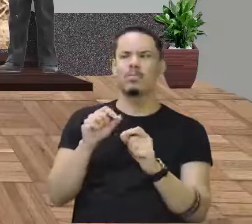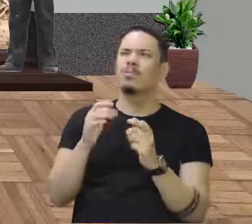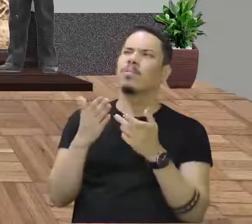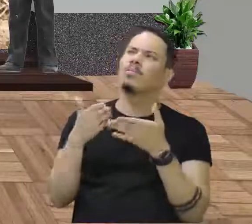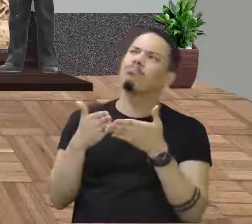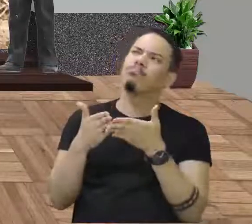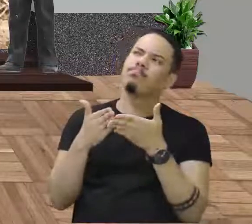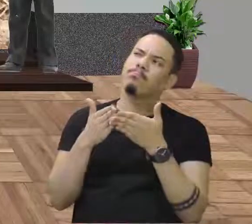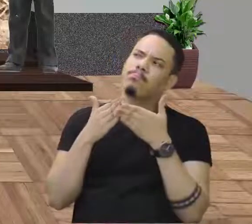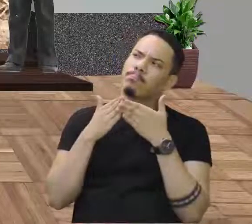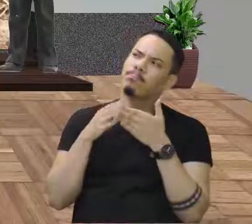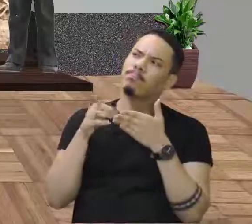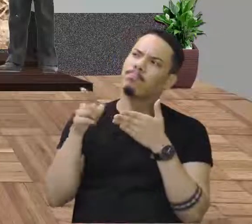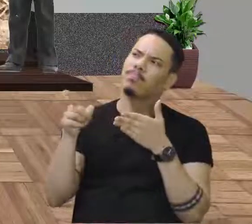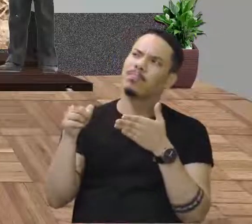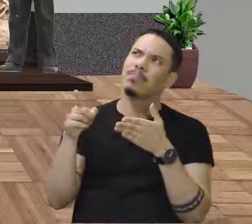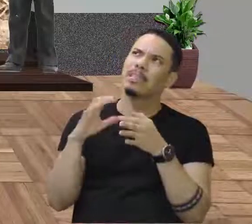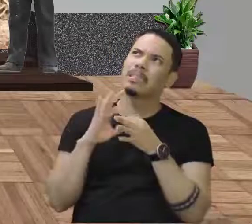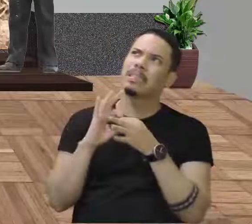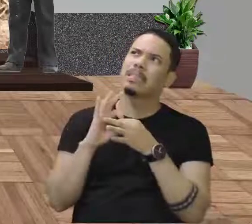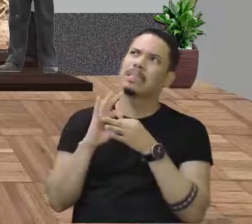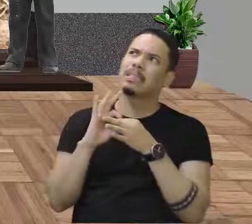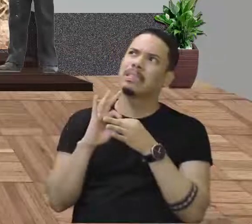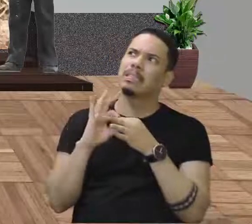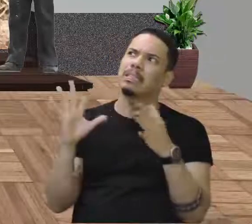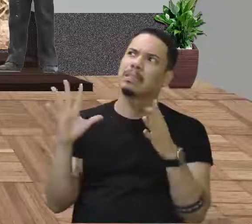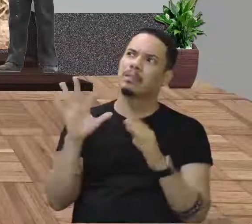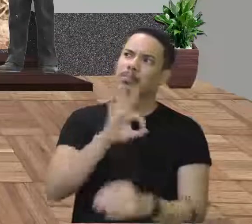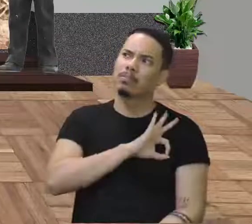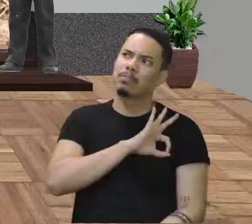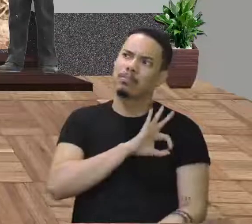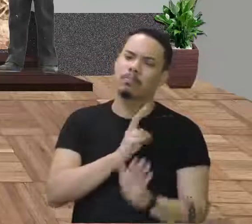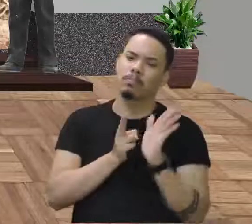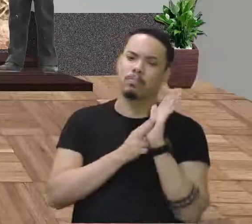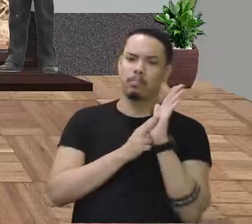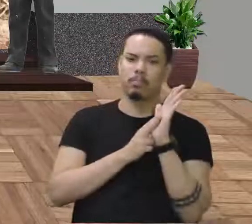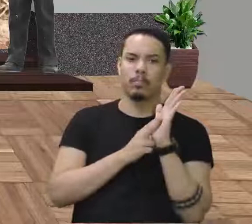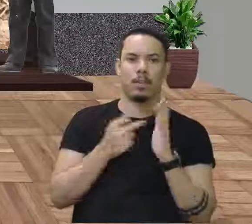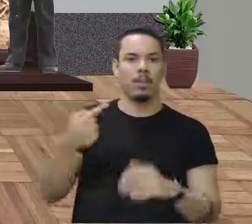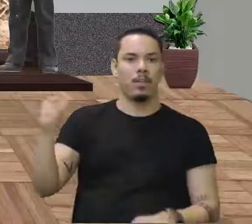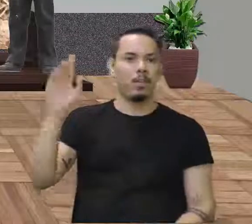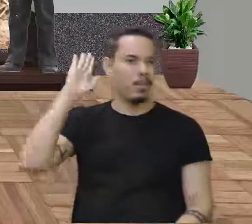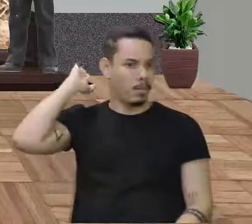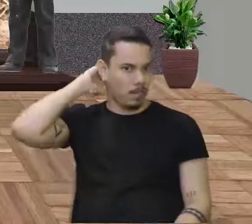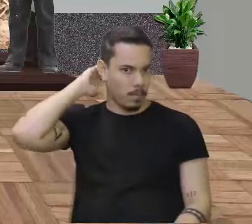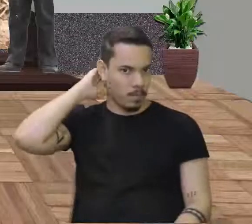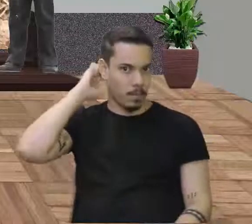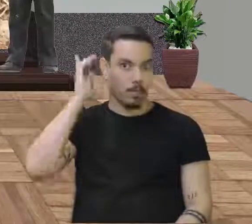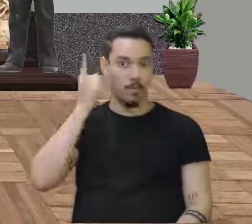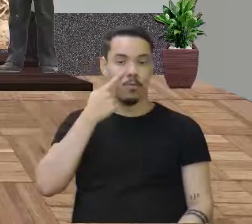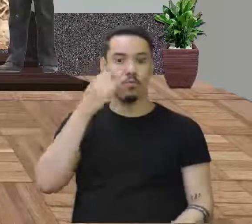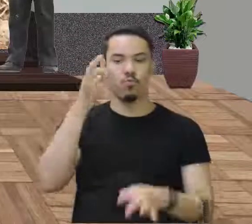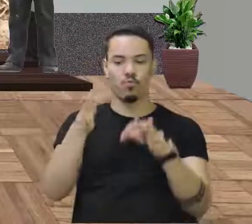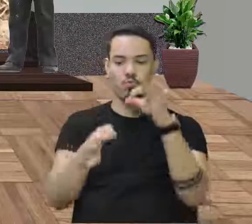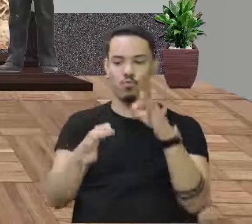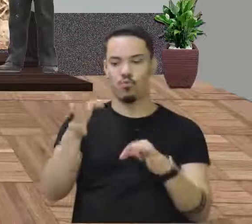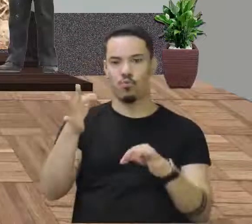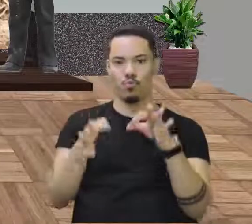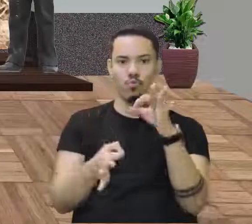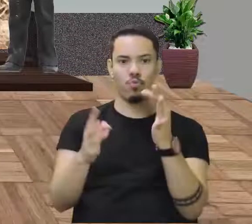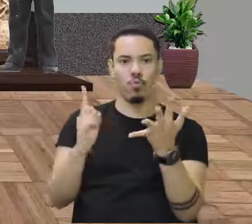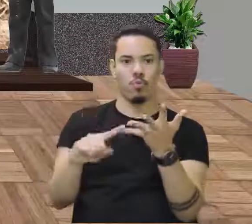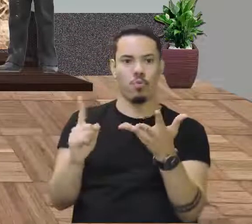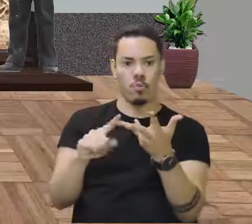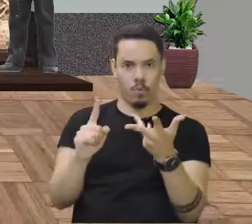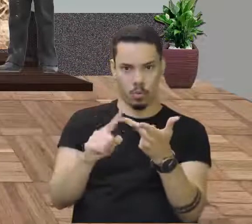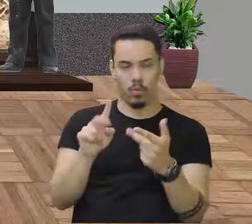foi tanto, ele já estava morrendo de saudade de Belém, mas ele se entrega a Belém para ser julgado. Ele é julgado, vai